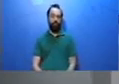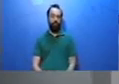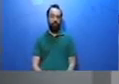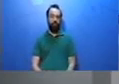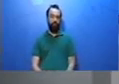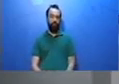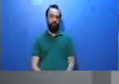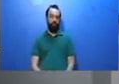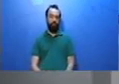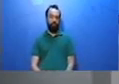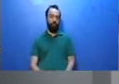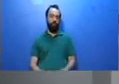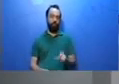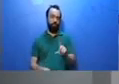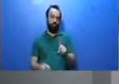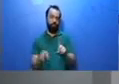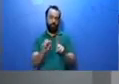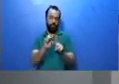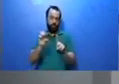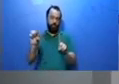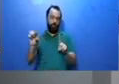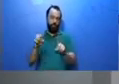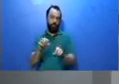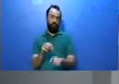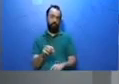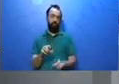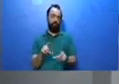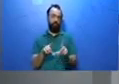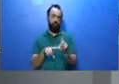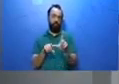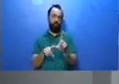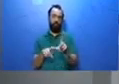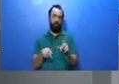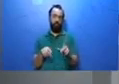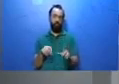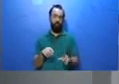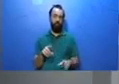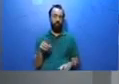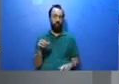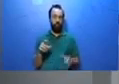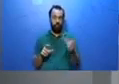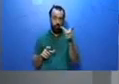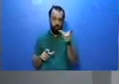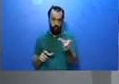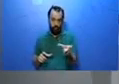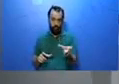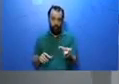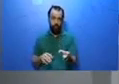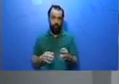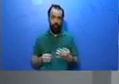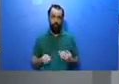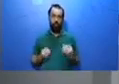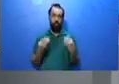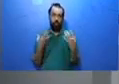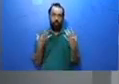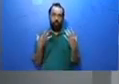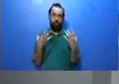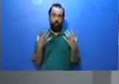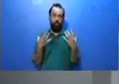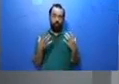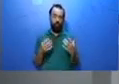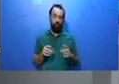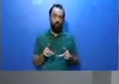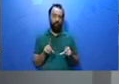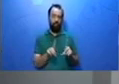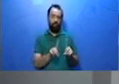Dá o dedinho do parágrafo, letra maiúscula. Ele se emociona com a declaração e segue a